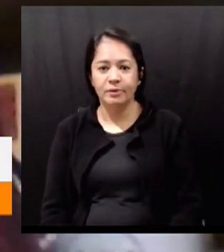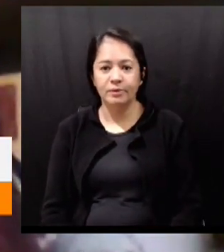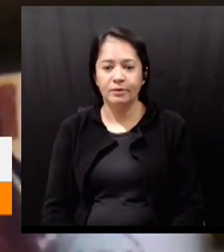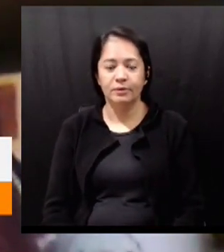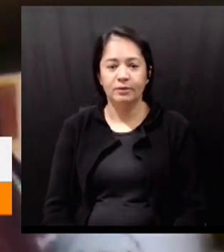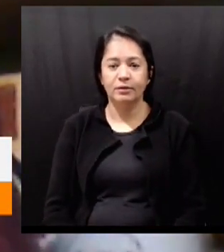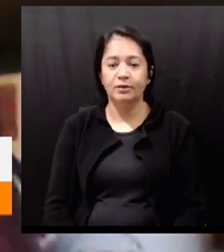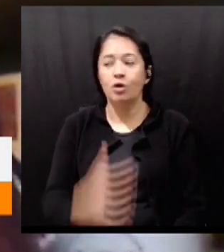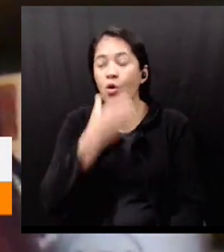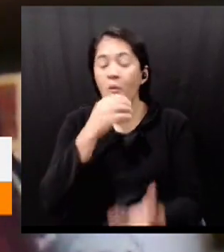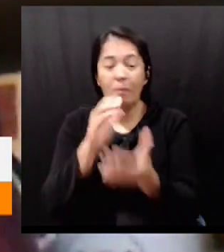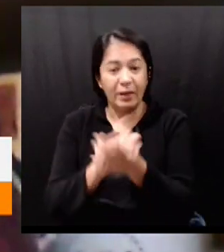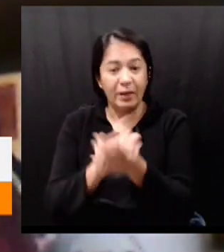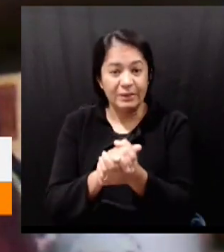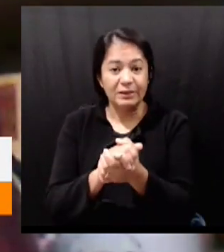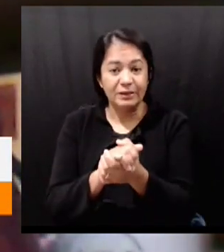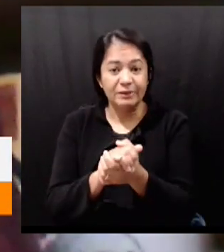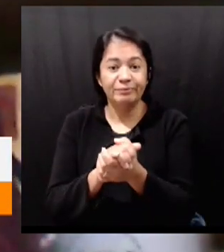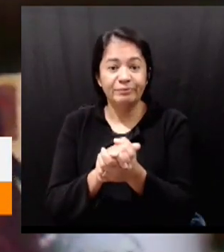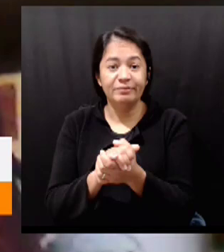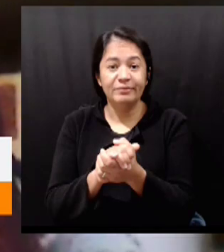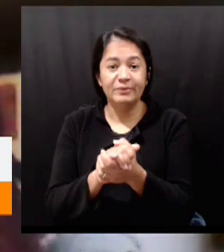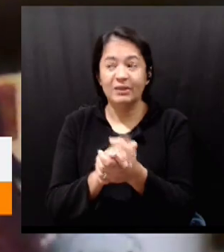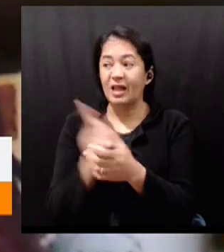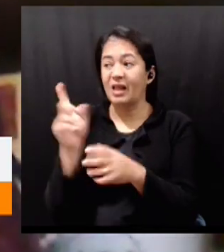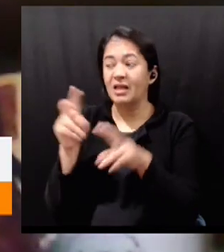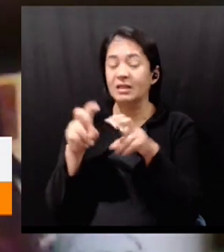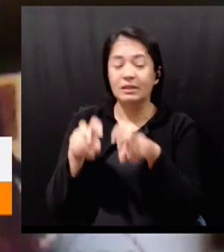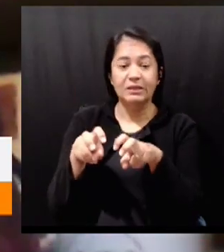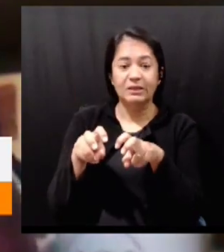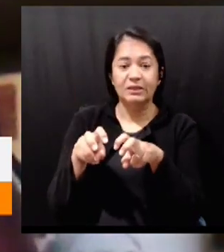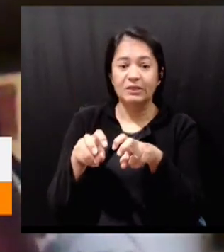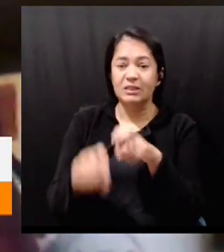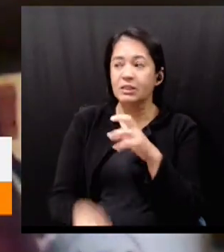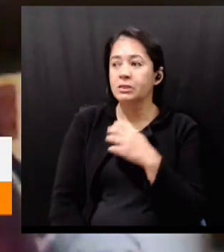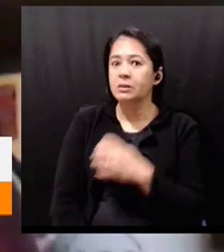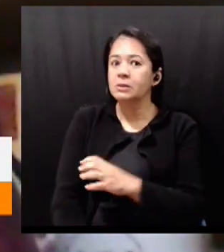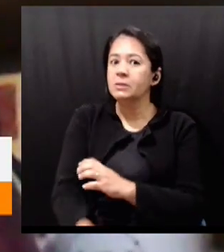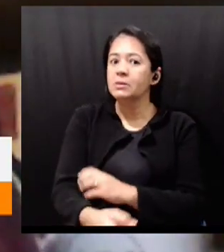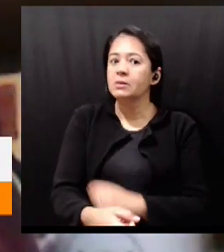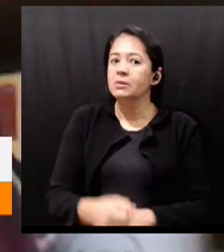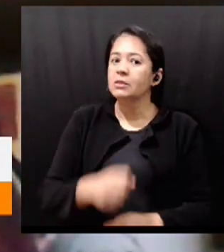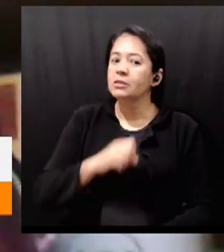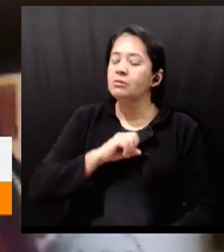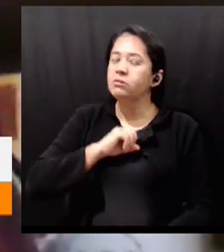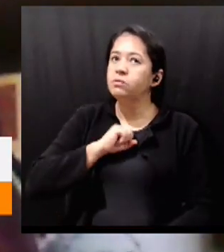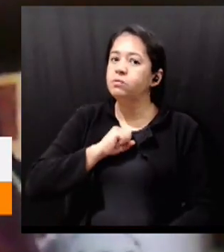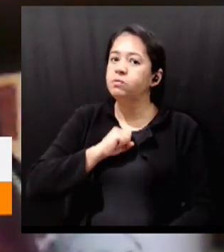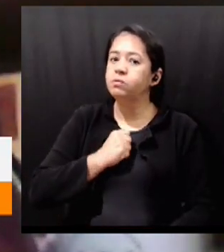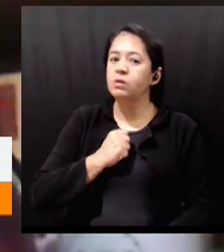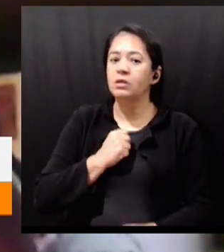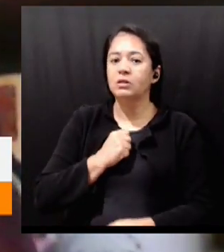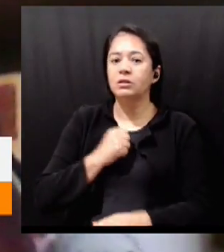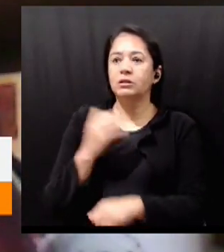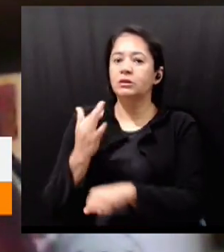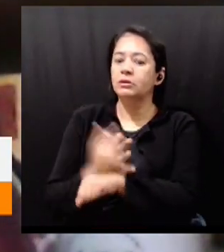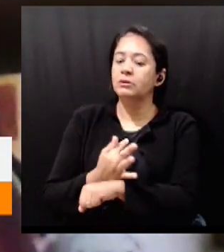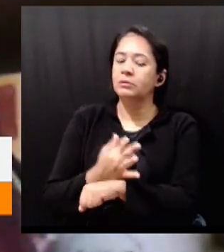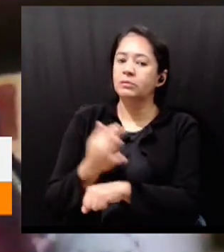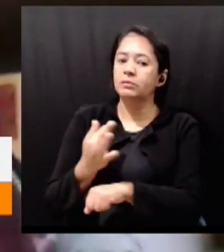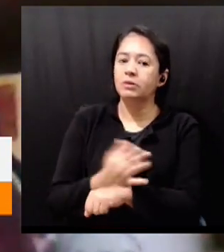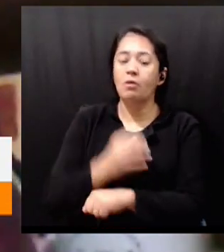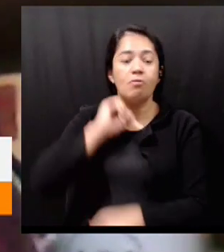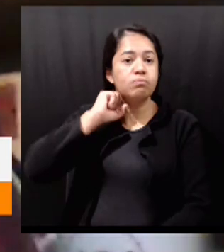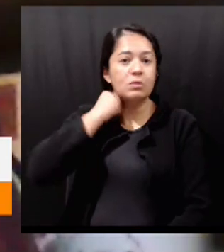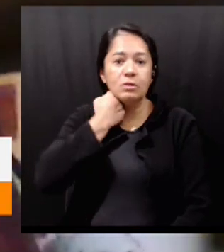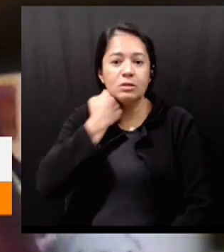né, o companheiro está lá sentado, ela já fica esgotada com aquilo, de ficar estressada, né, de ver ele